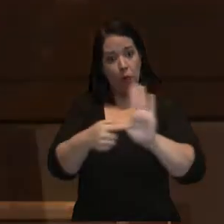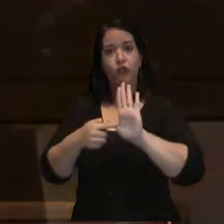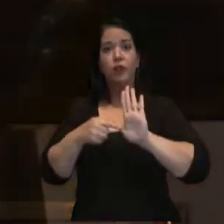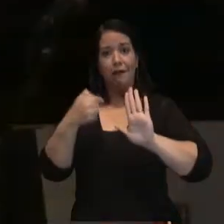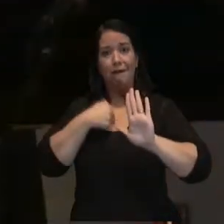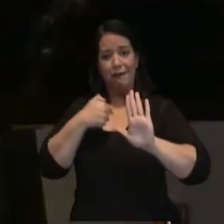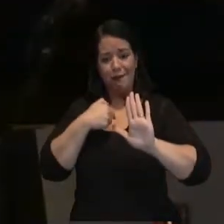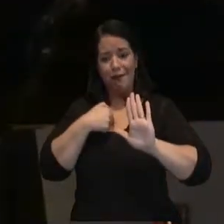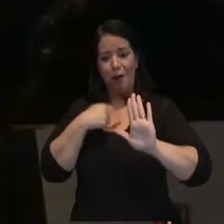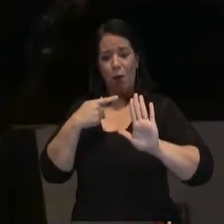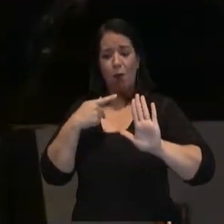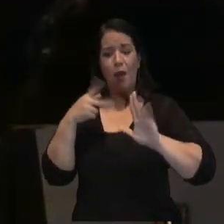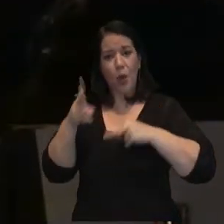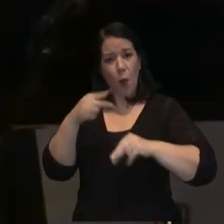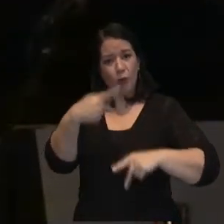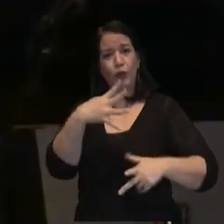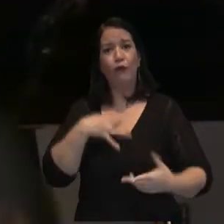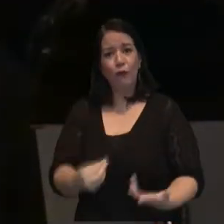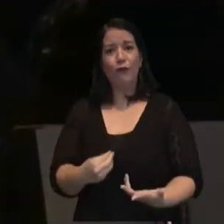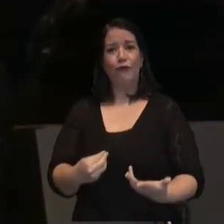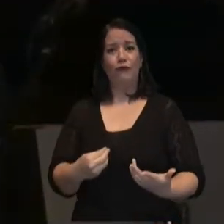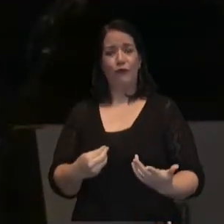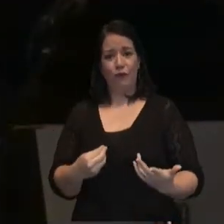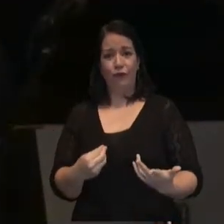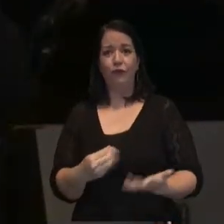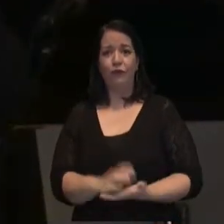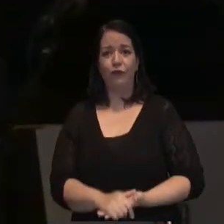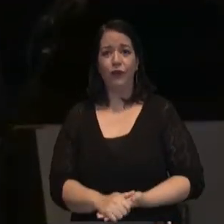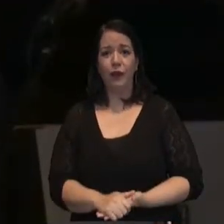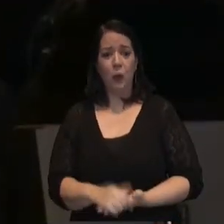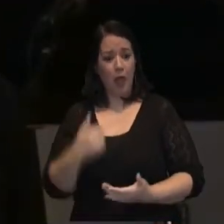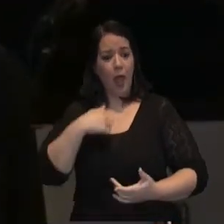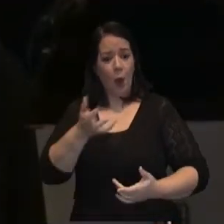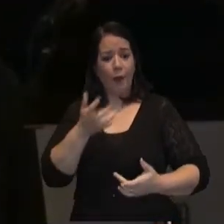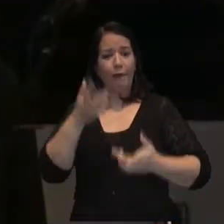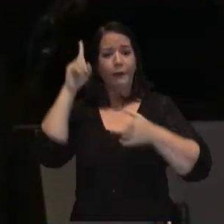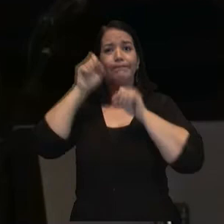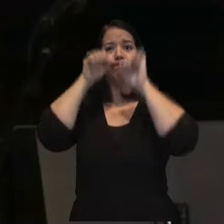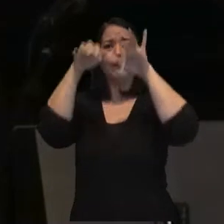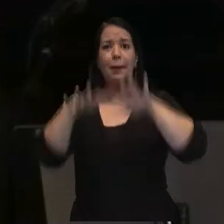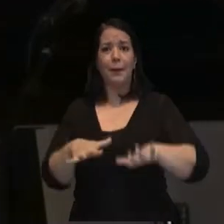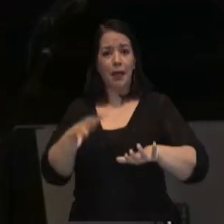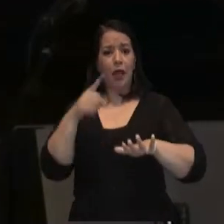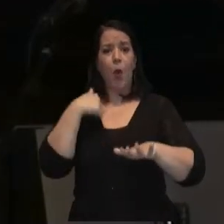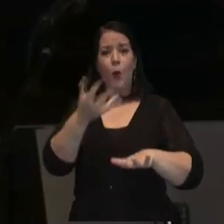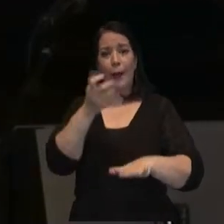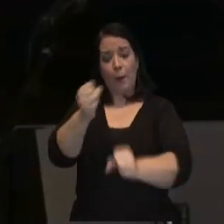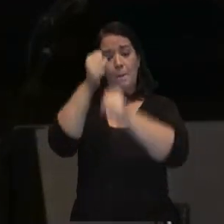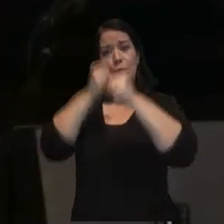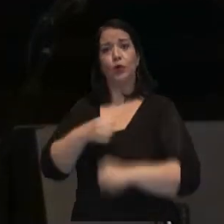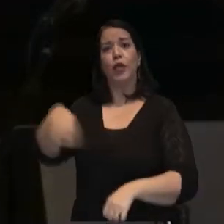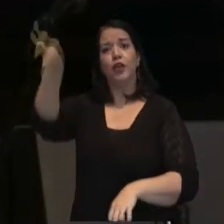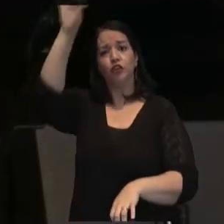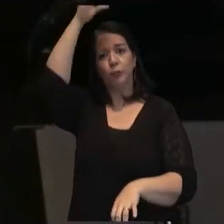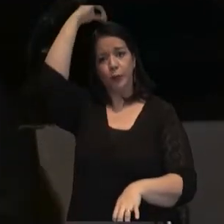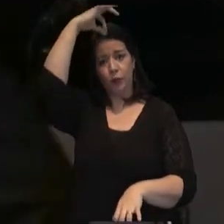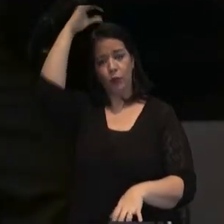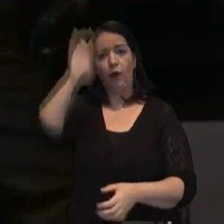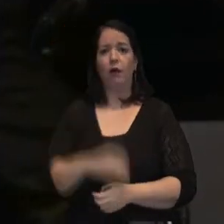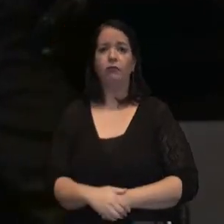os nossos filhos, queridos, pedirem para eles esta herança de poder espiritual para a vida